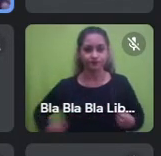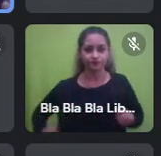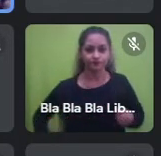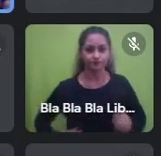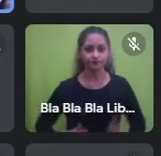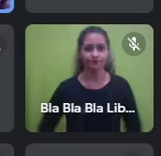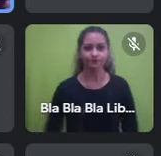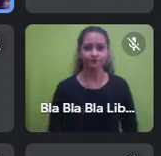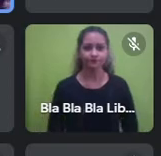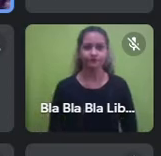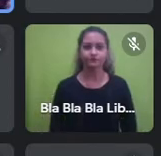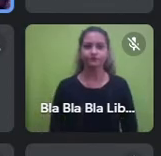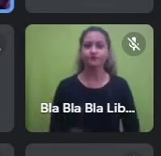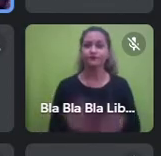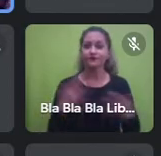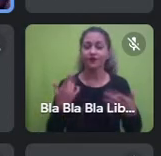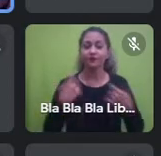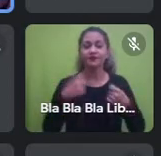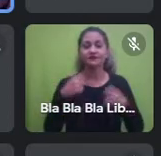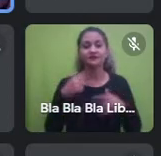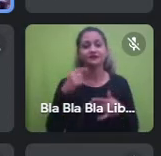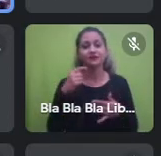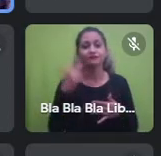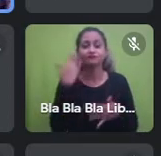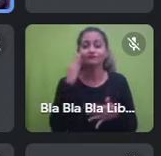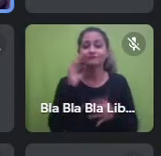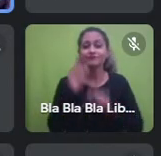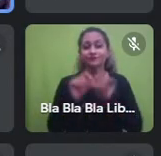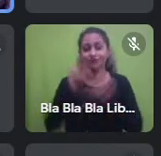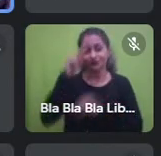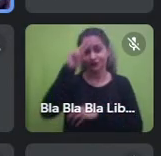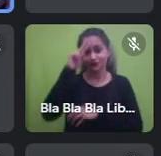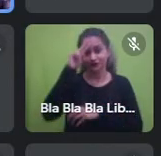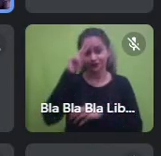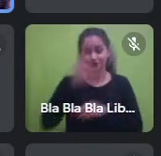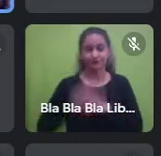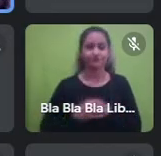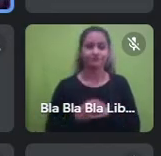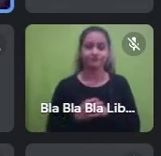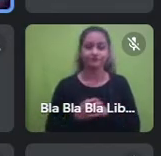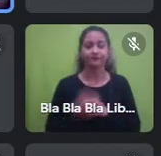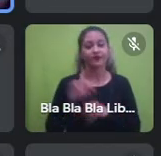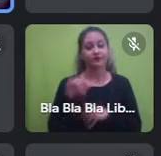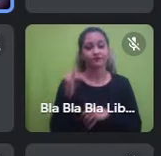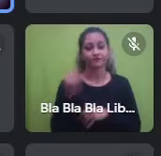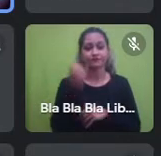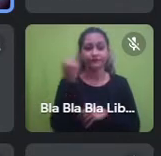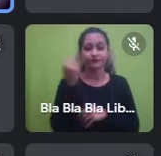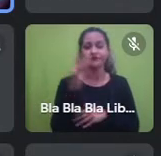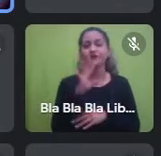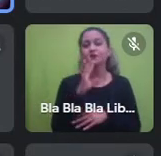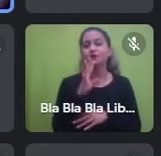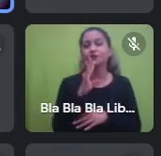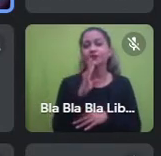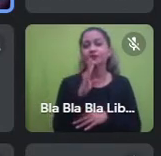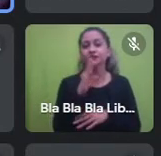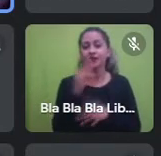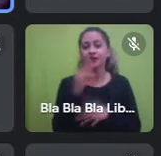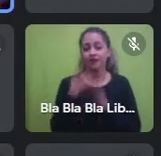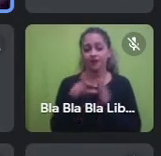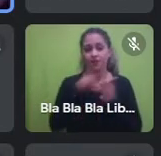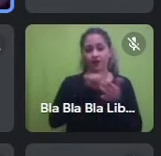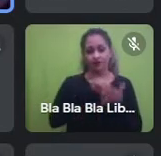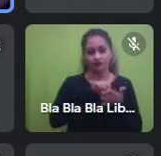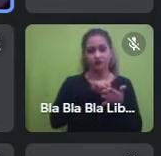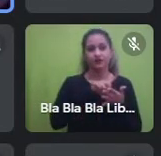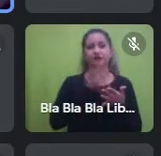Então, o que é que a gente tem que levar em conta? A história. É fundamental a gente conhecer o antes. Se